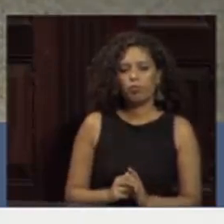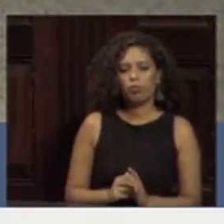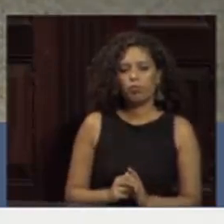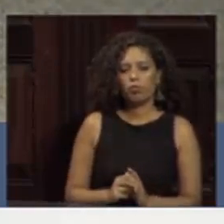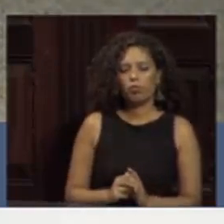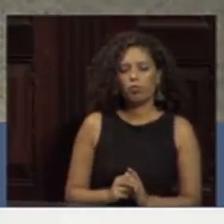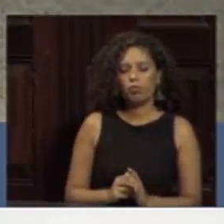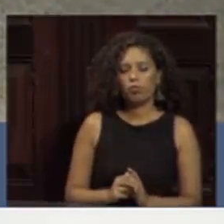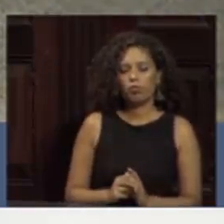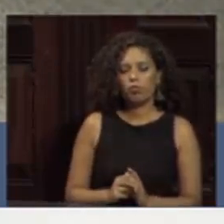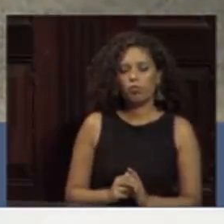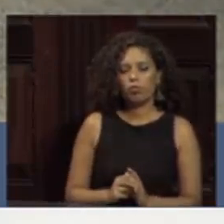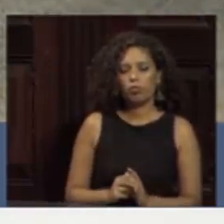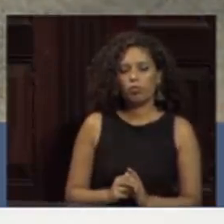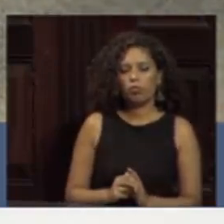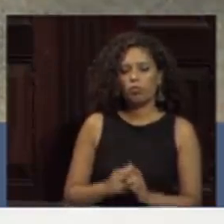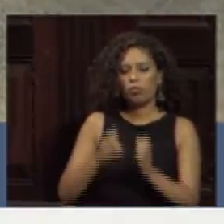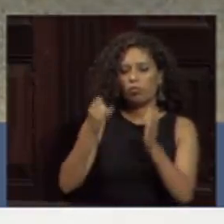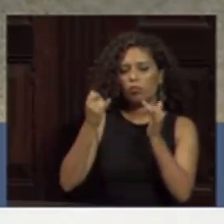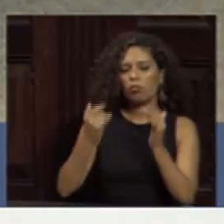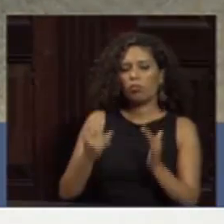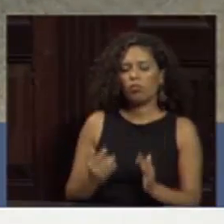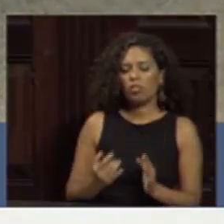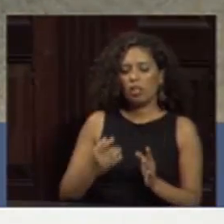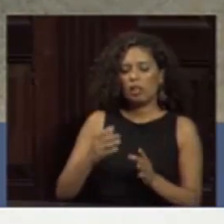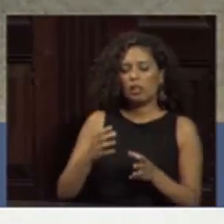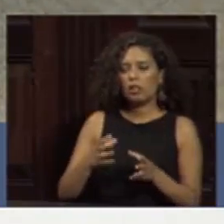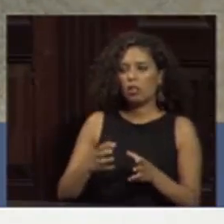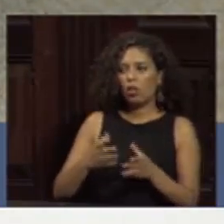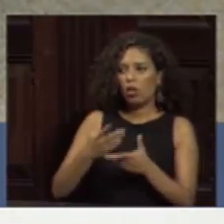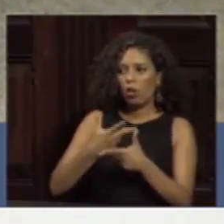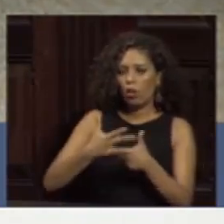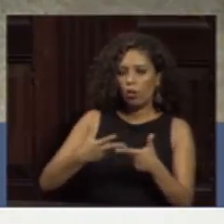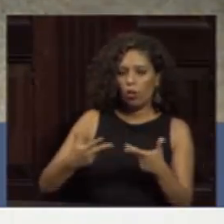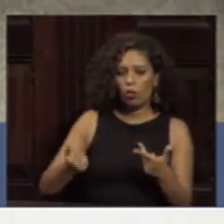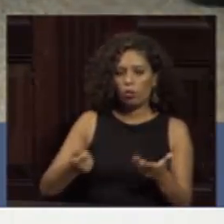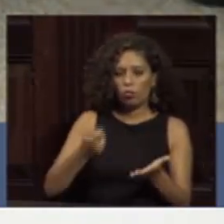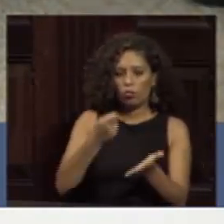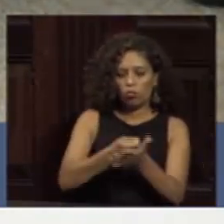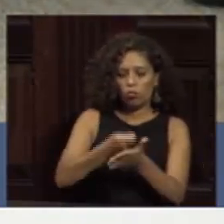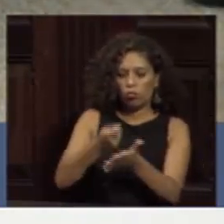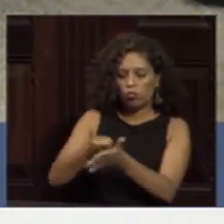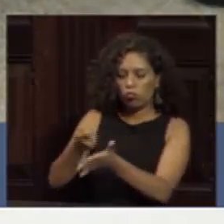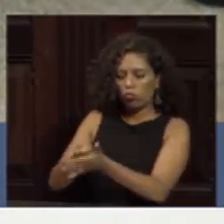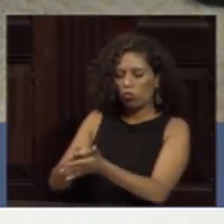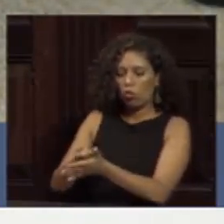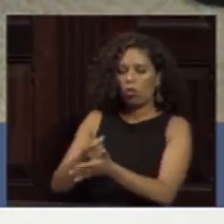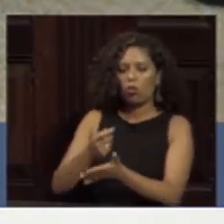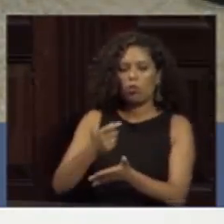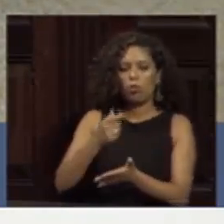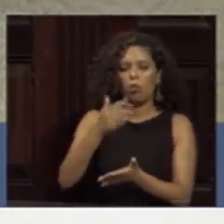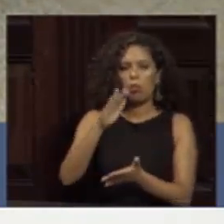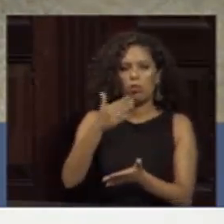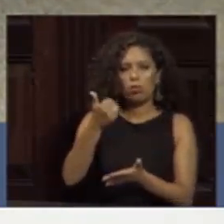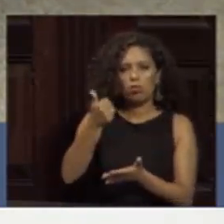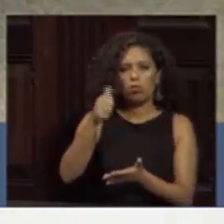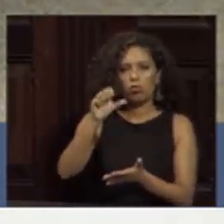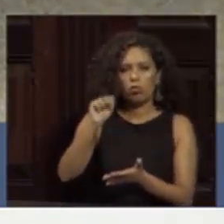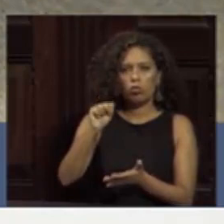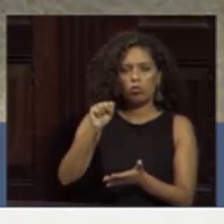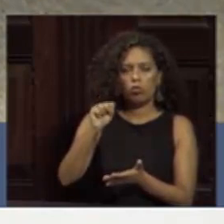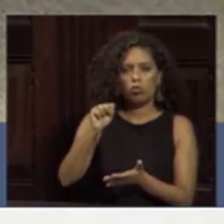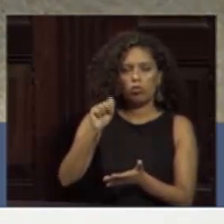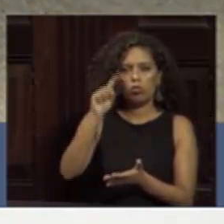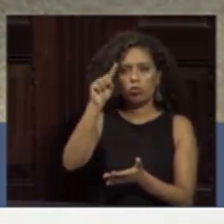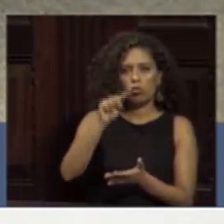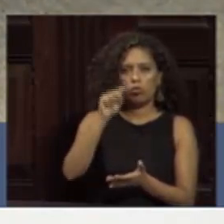ICMS hoje, sobre bens e equipamentos, é 18% mais 2% de Fundo